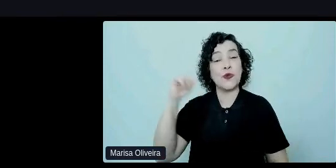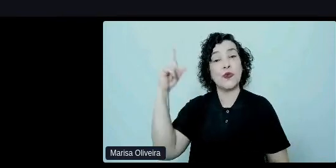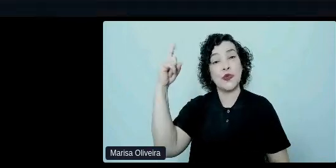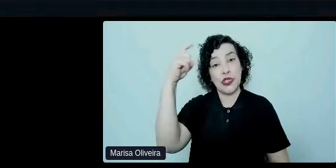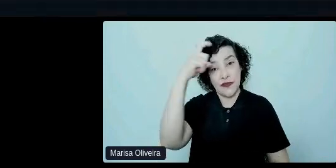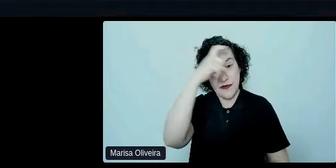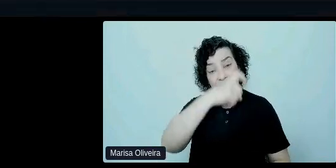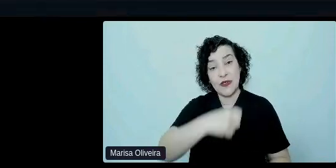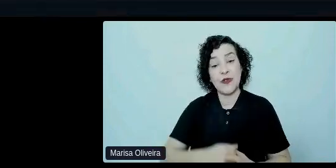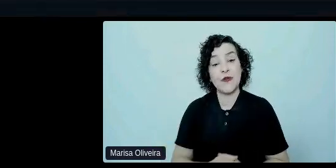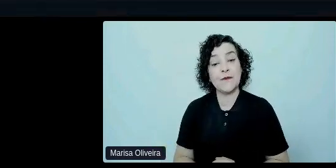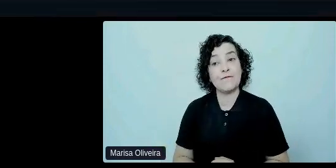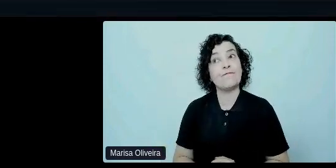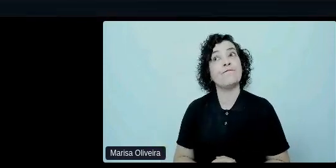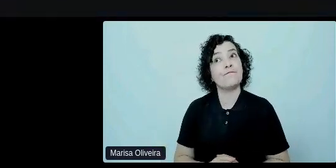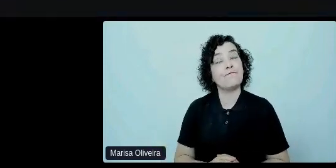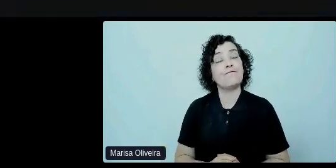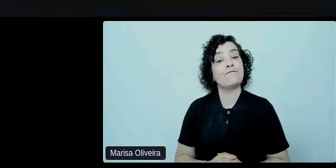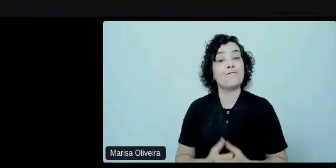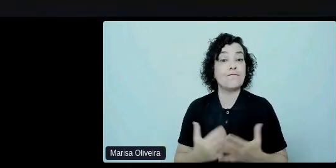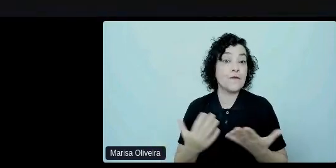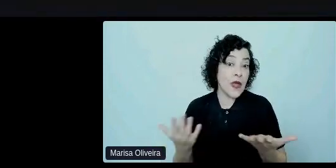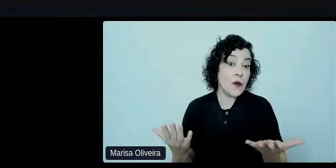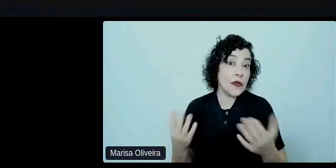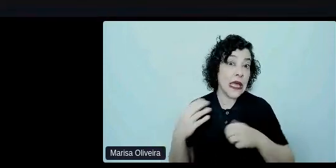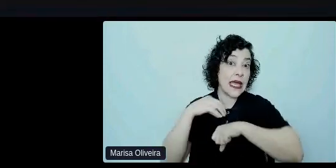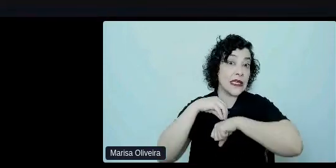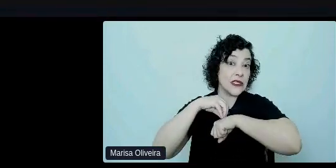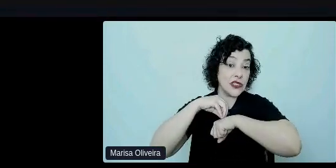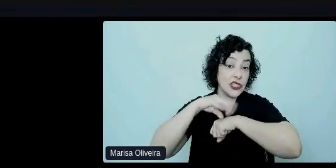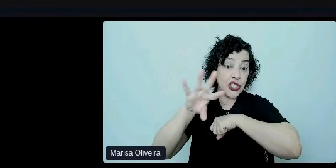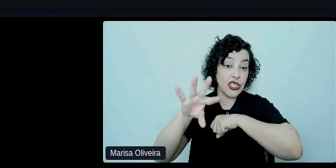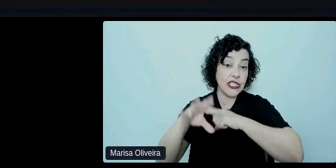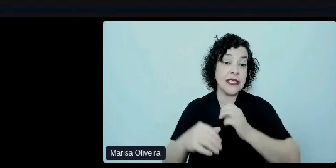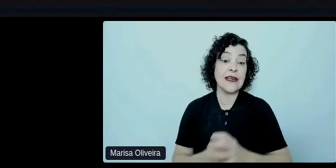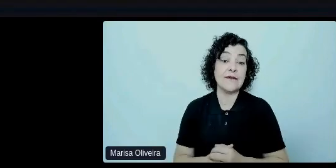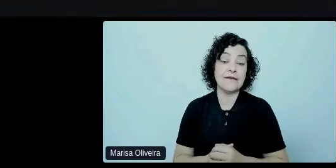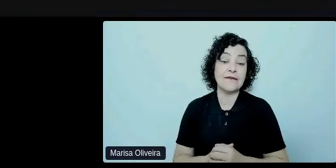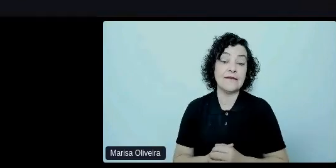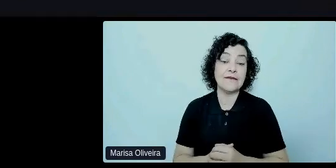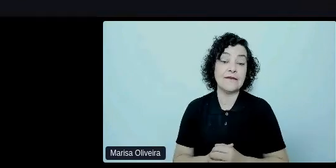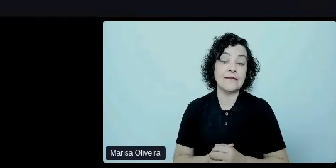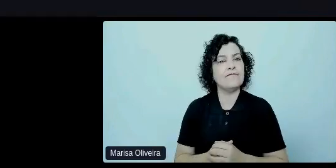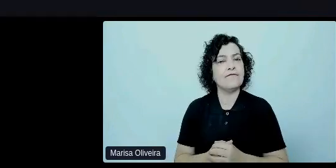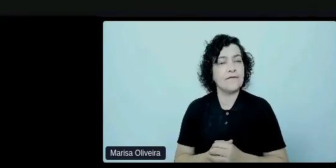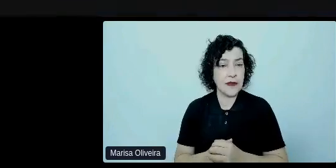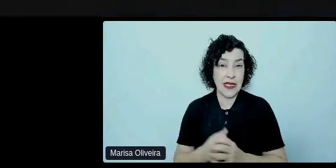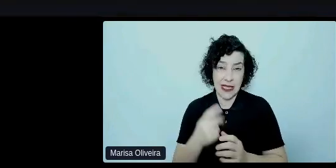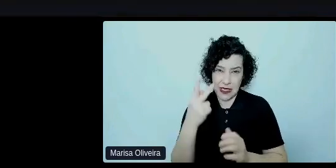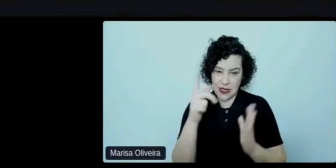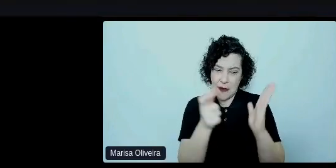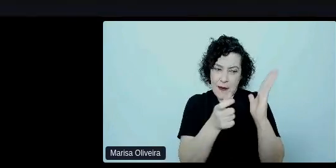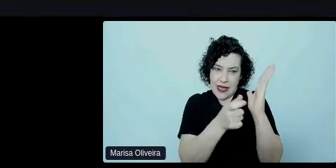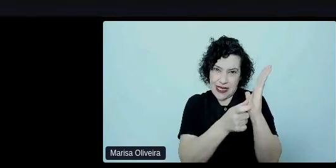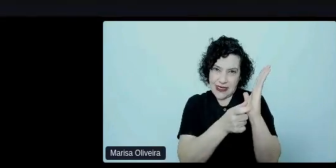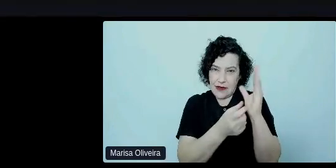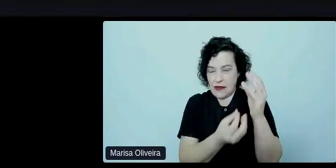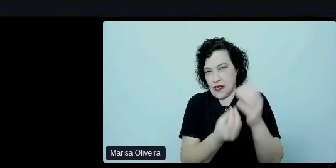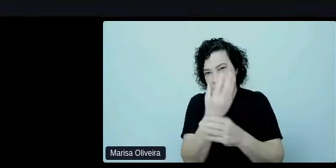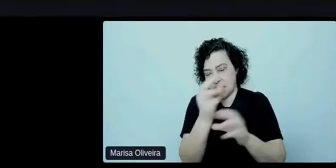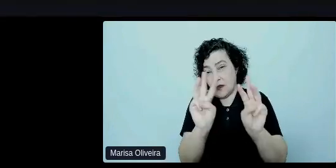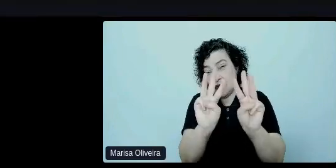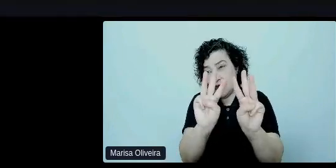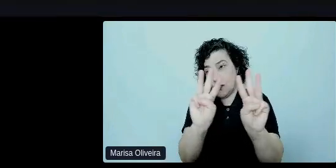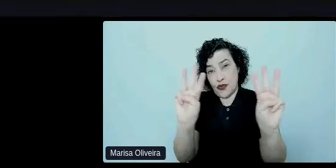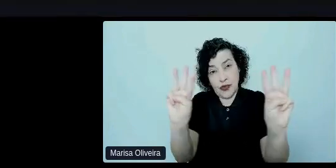E aí a ideia aqui é transformar as nossas aplicações mais acessíveis para que